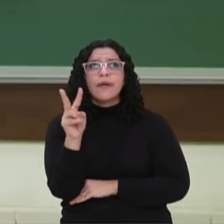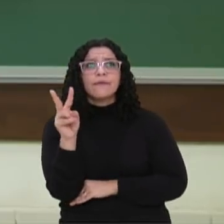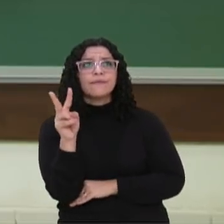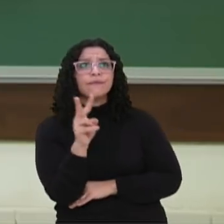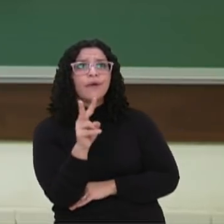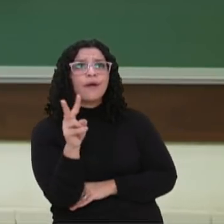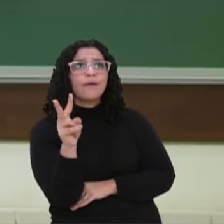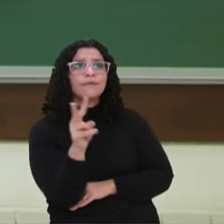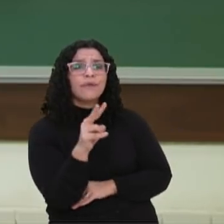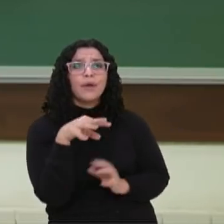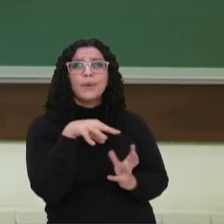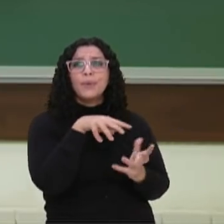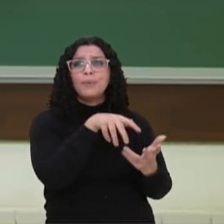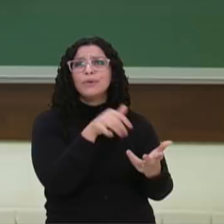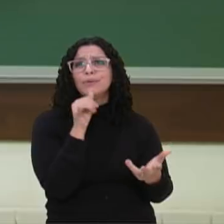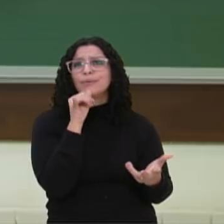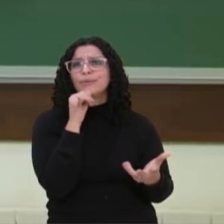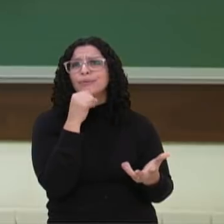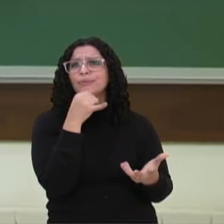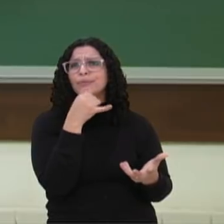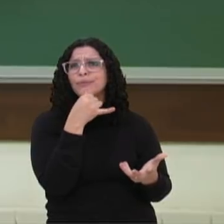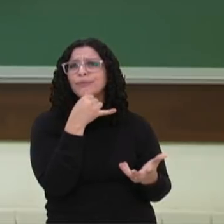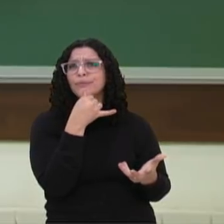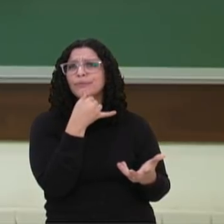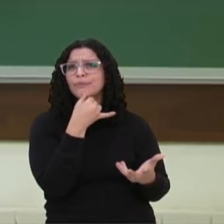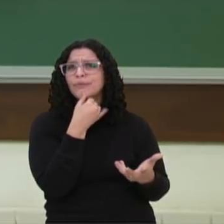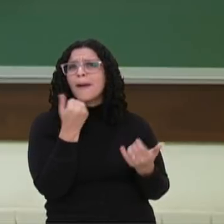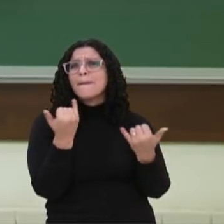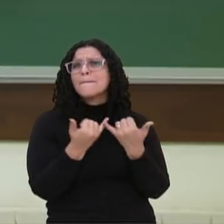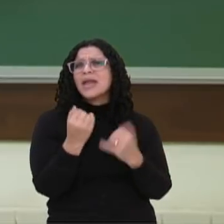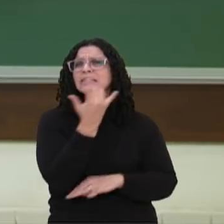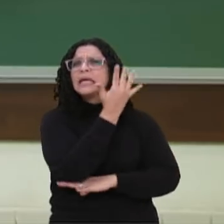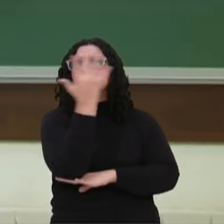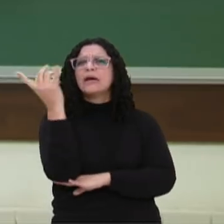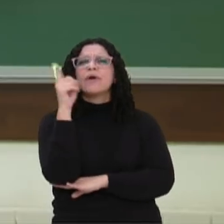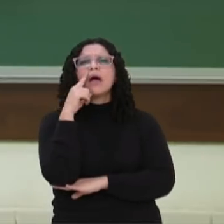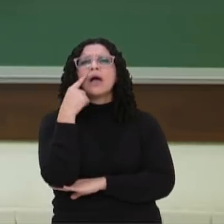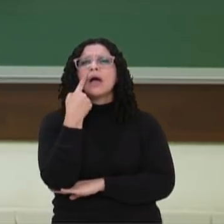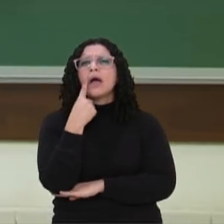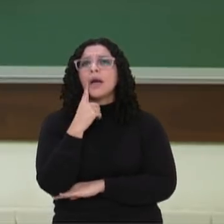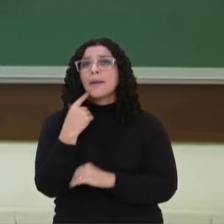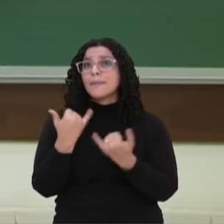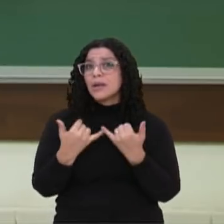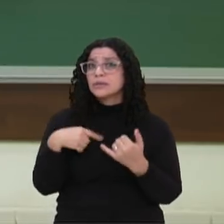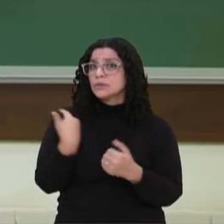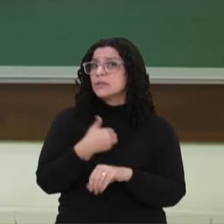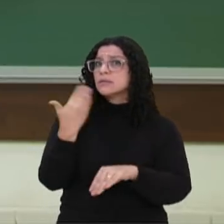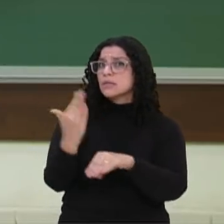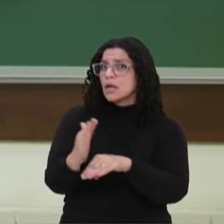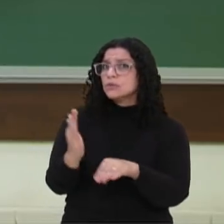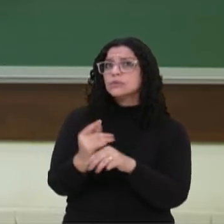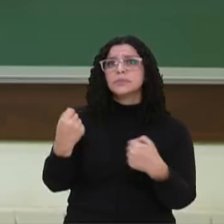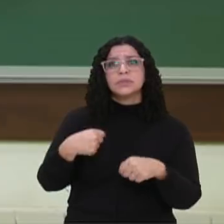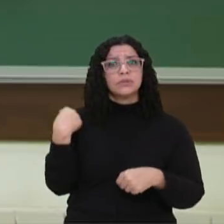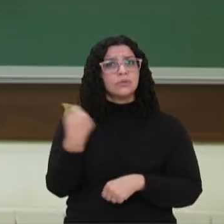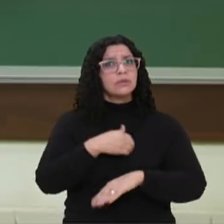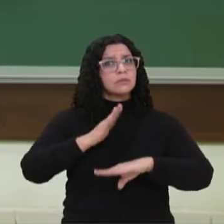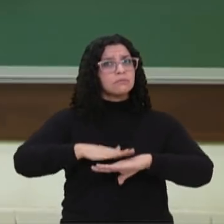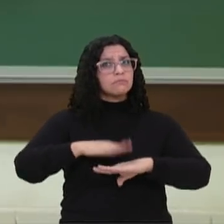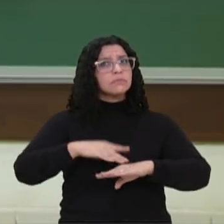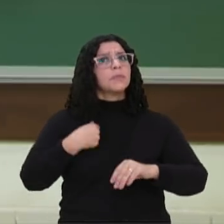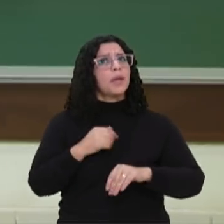está triste, chorando, pedindo socorro. Então vamos auxiliar, vamos fazer a nossa